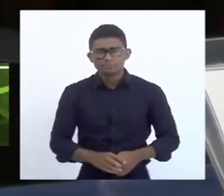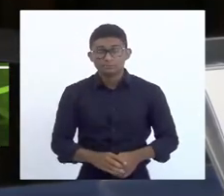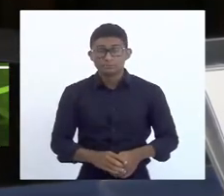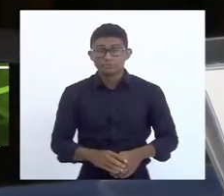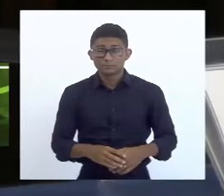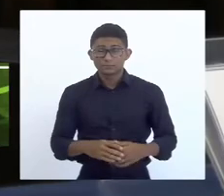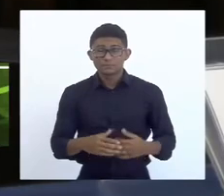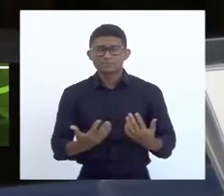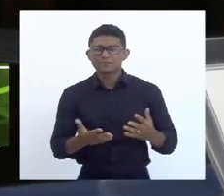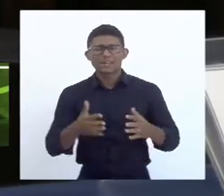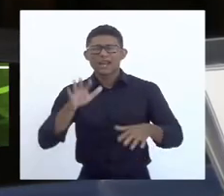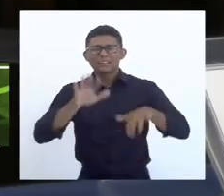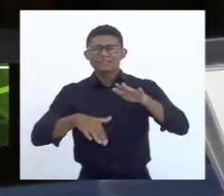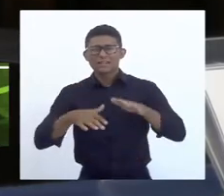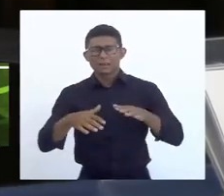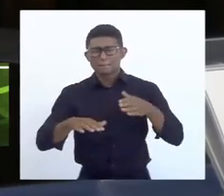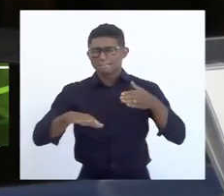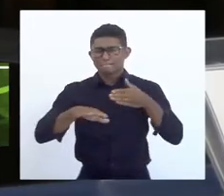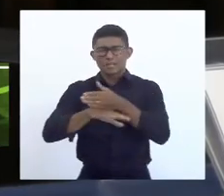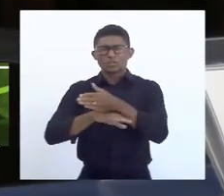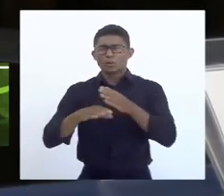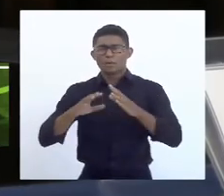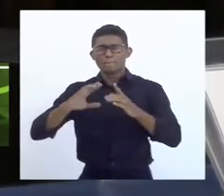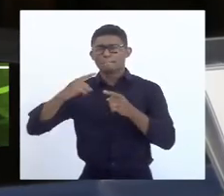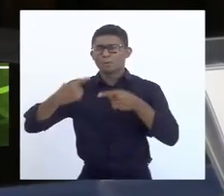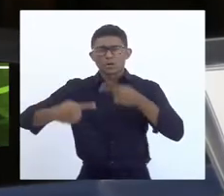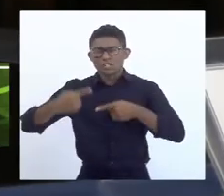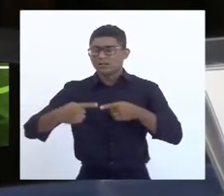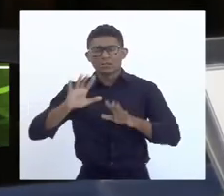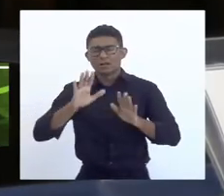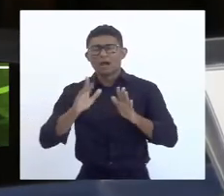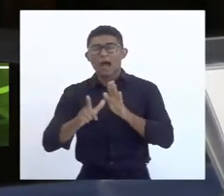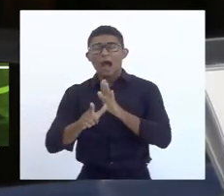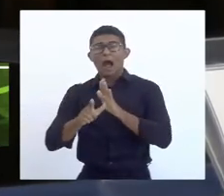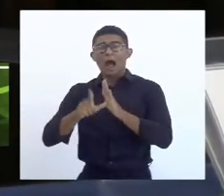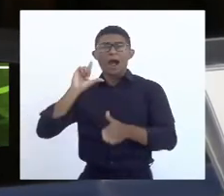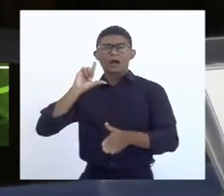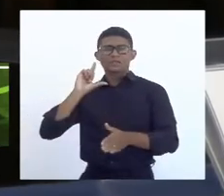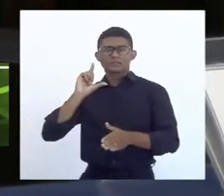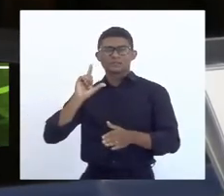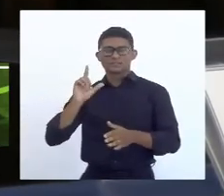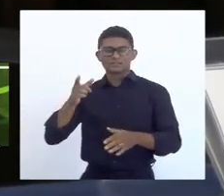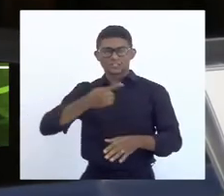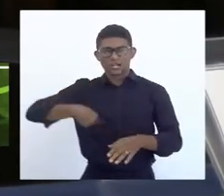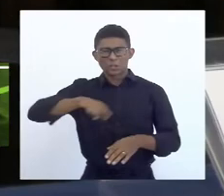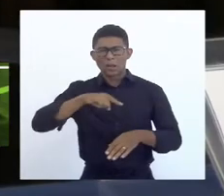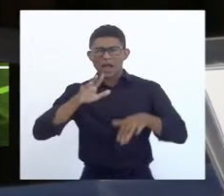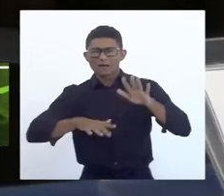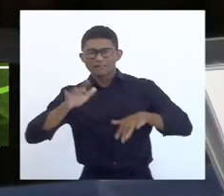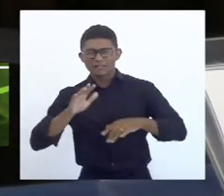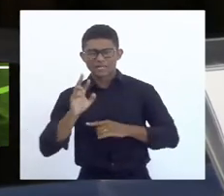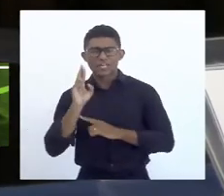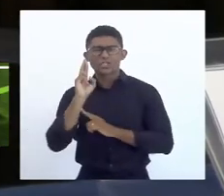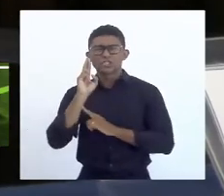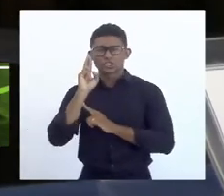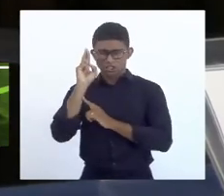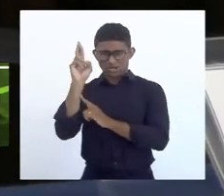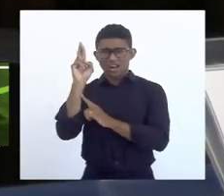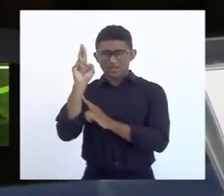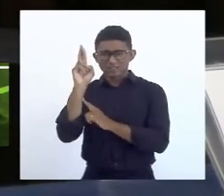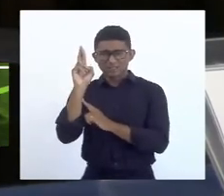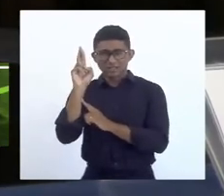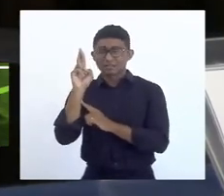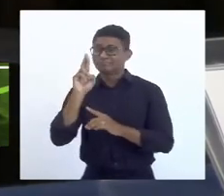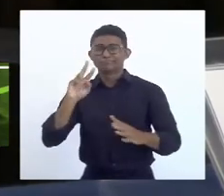de entrarmos na política, o fato de exercermos um cargo de liderança já é o suficiente para